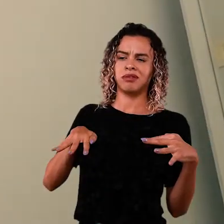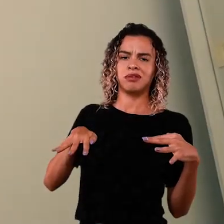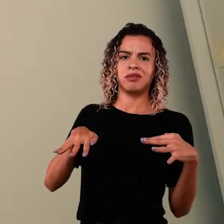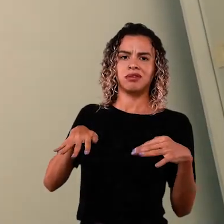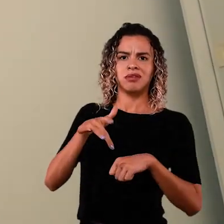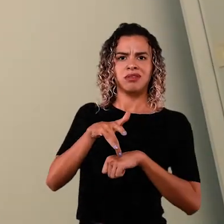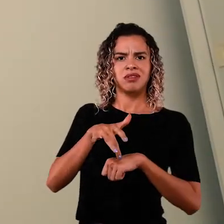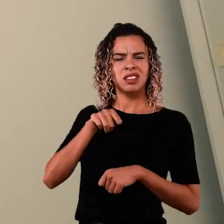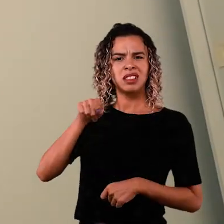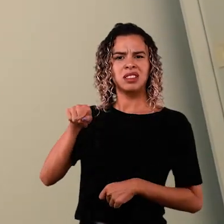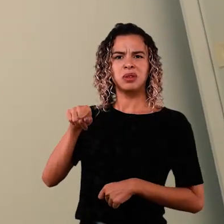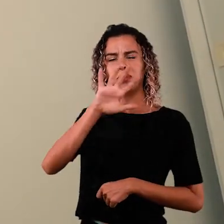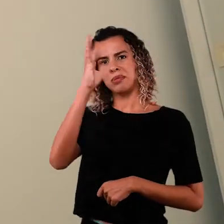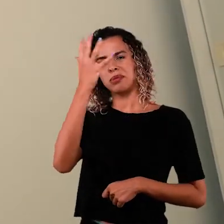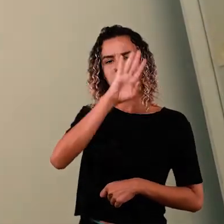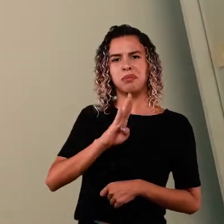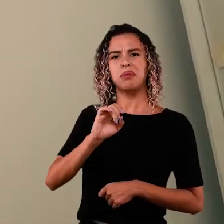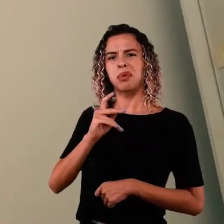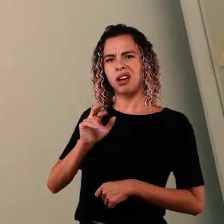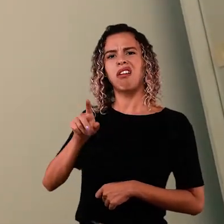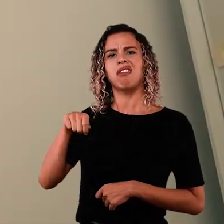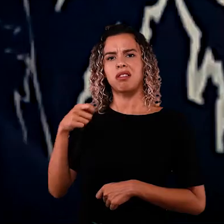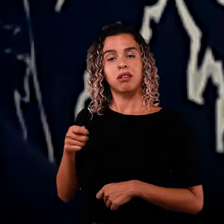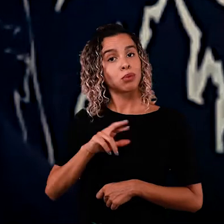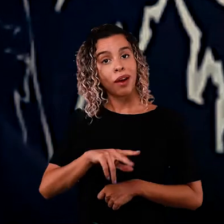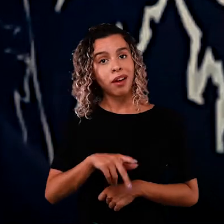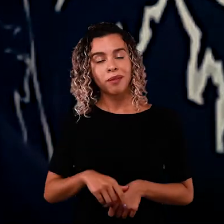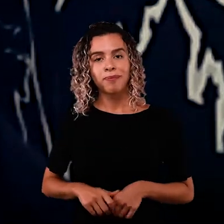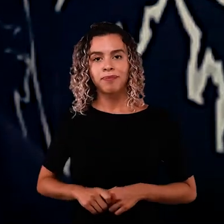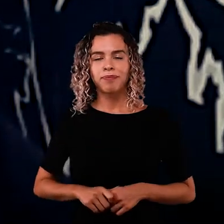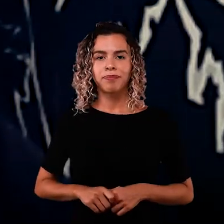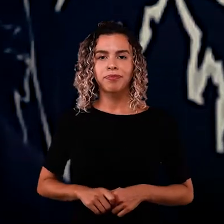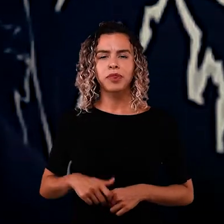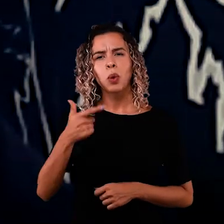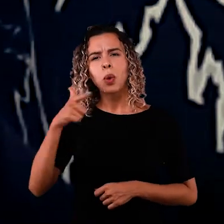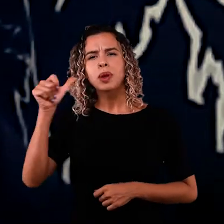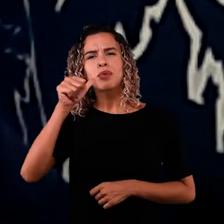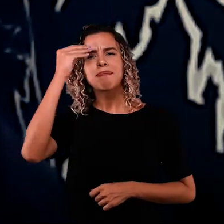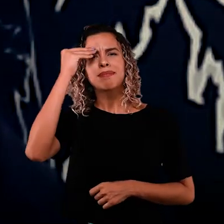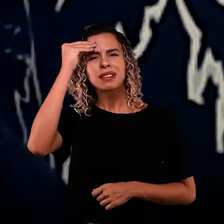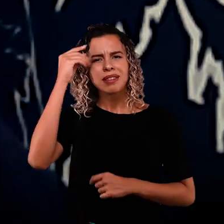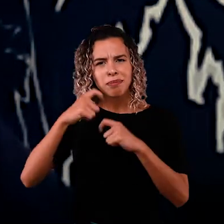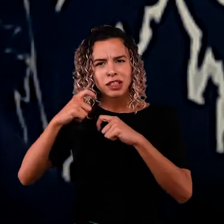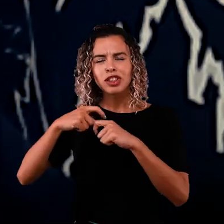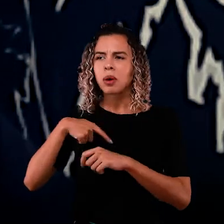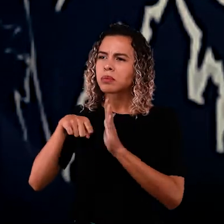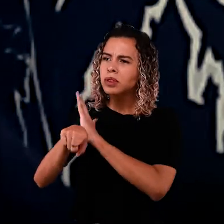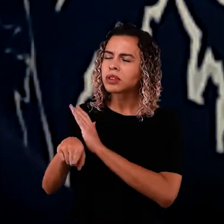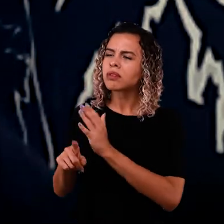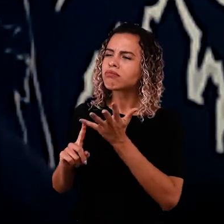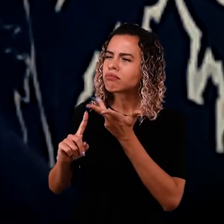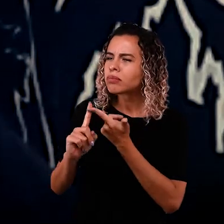tronco. Associaram isso com bipolaridade, mas não era. Lucas. E uma outra psiquiatra, onde eu também questionei